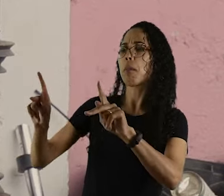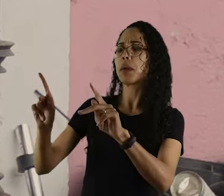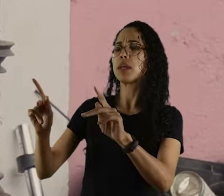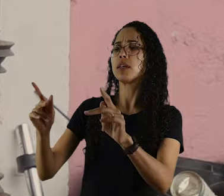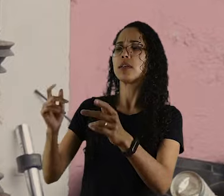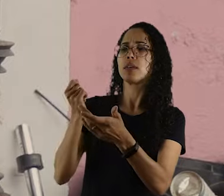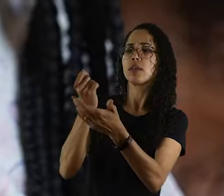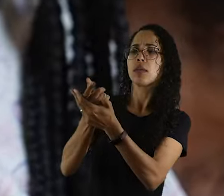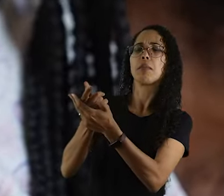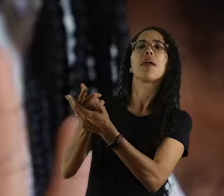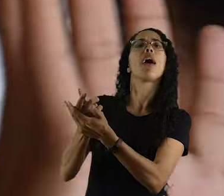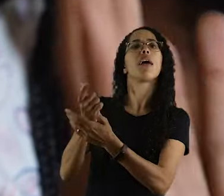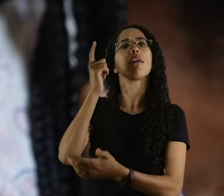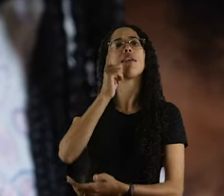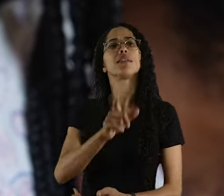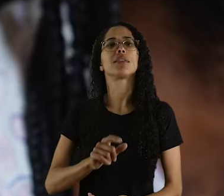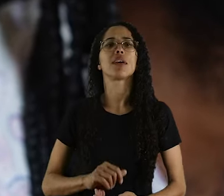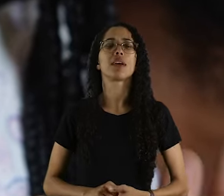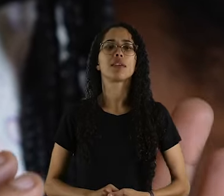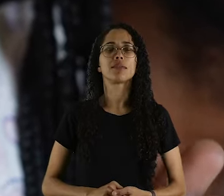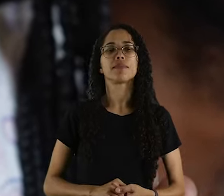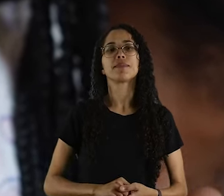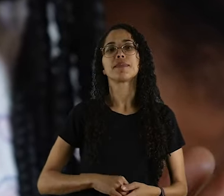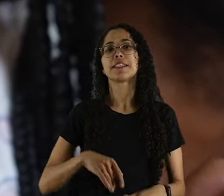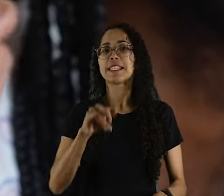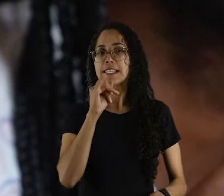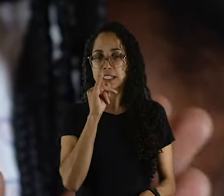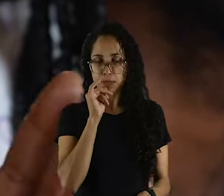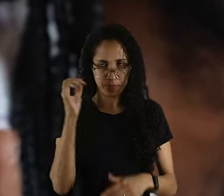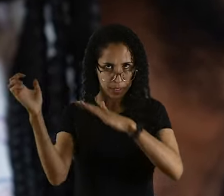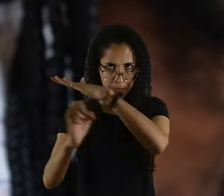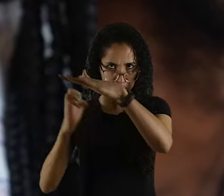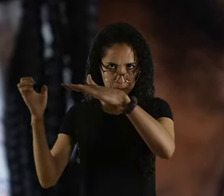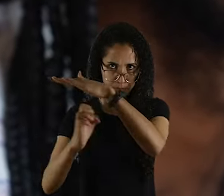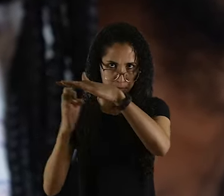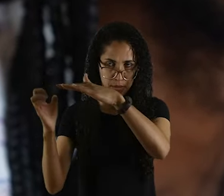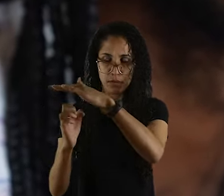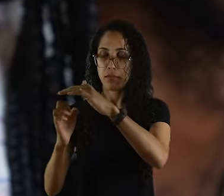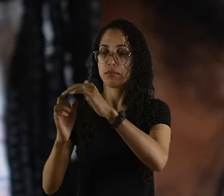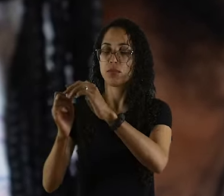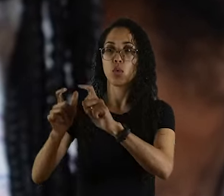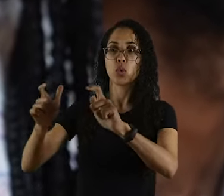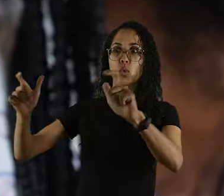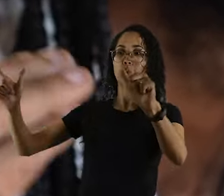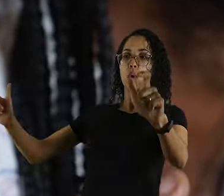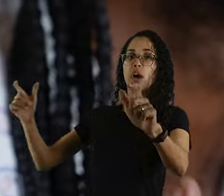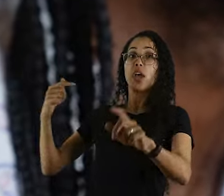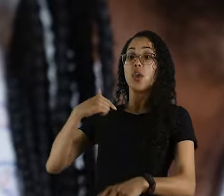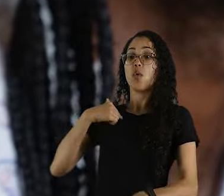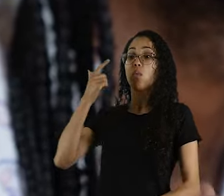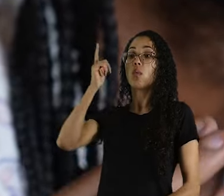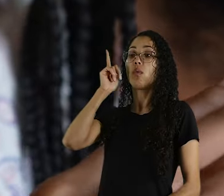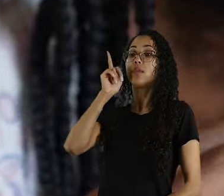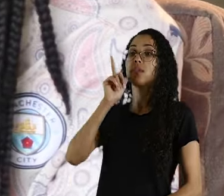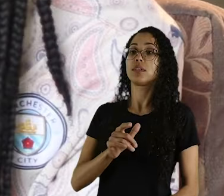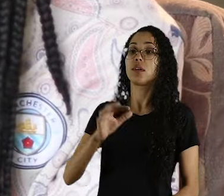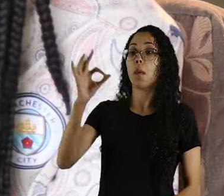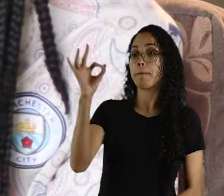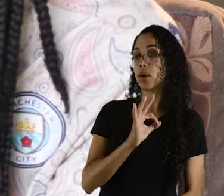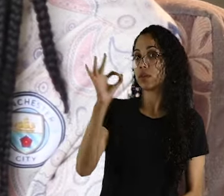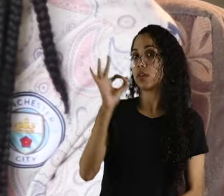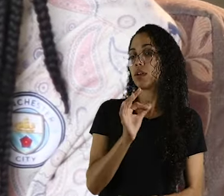Eu achei isso maravilhoso. Uma empresa grande, eu posso ter uma porcentagem dessa empresa, né? E dentro dessa empresa, eu posso estar